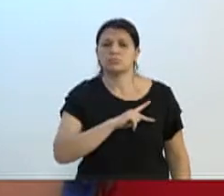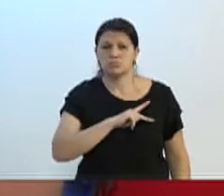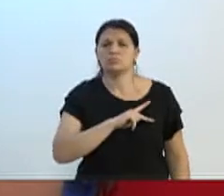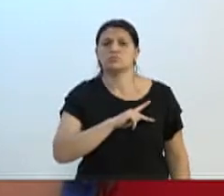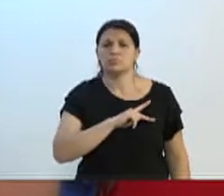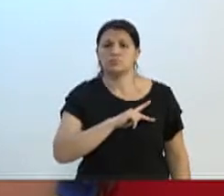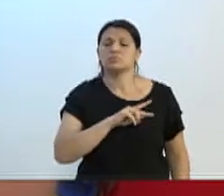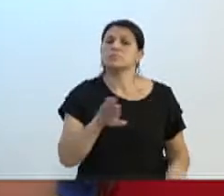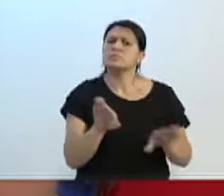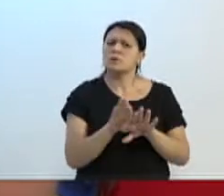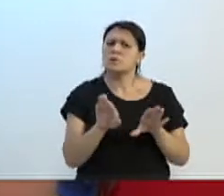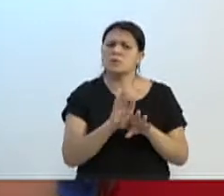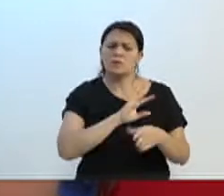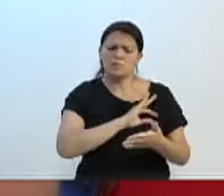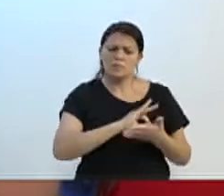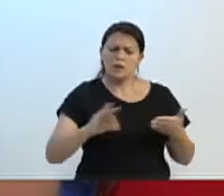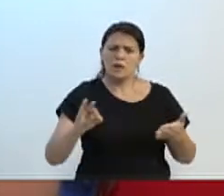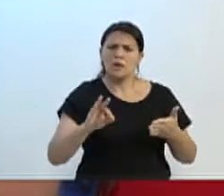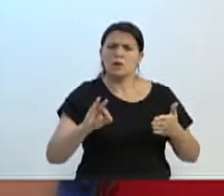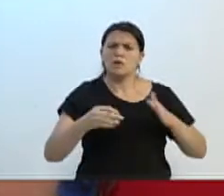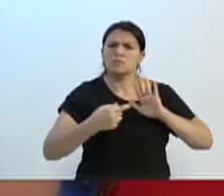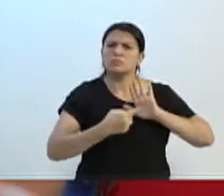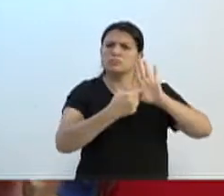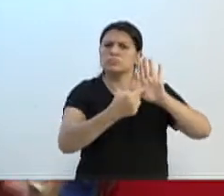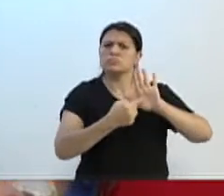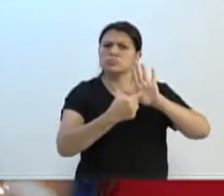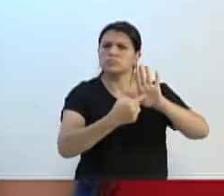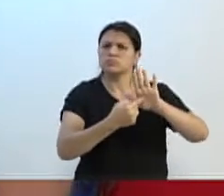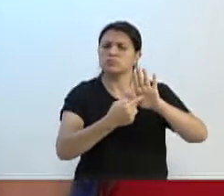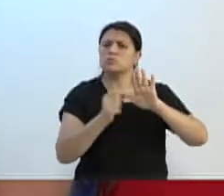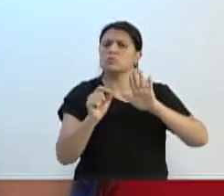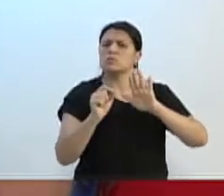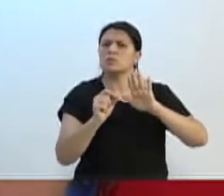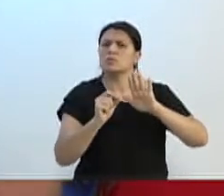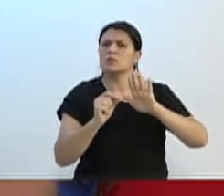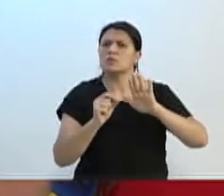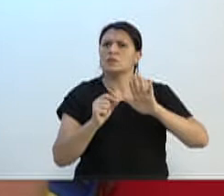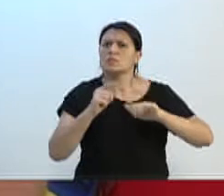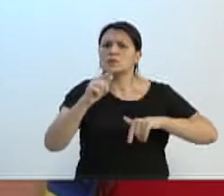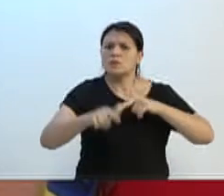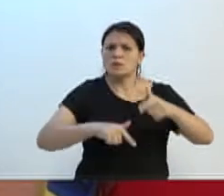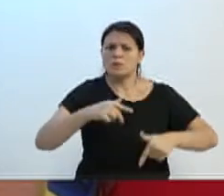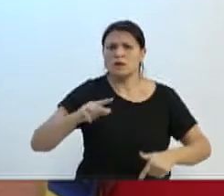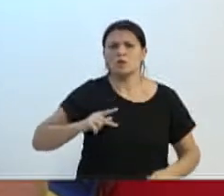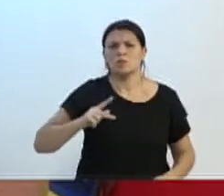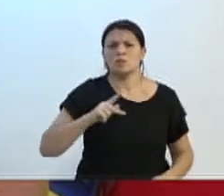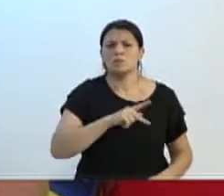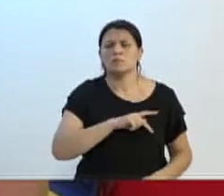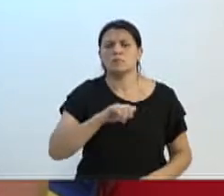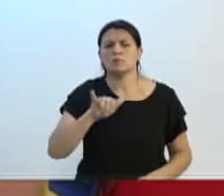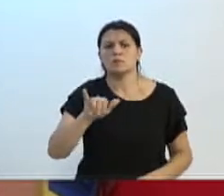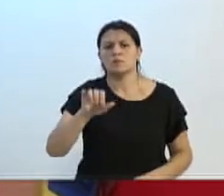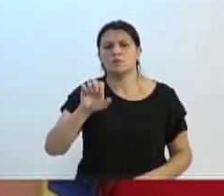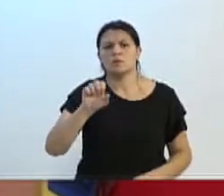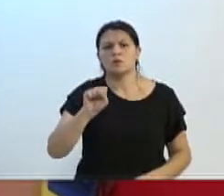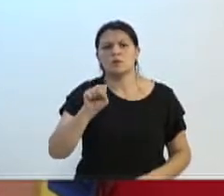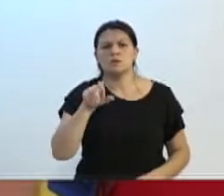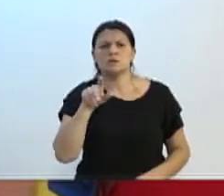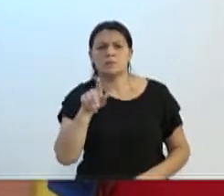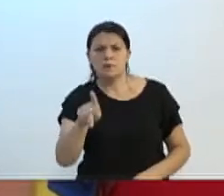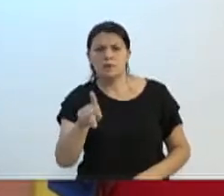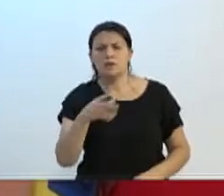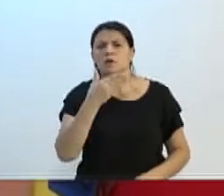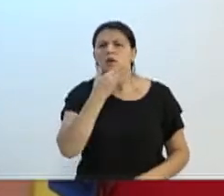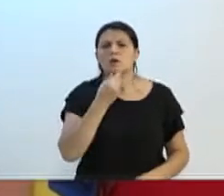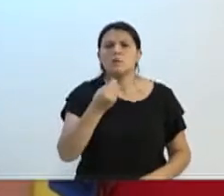Inclusive, assinamos uma campanha da Internacional do Serviço Público, a ISP. Trabalhadoras e